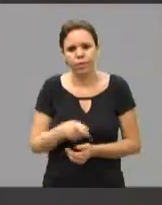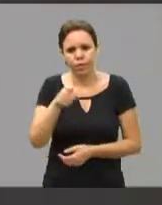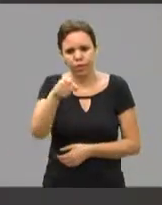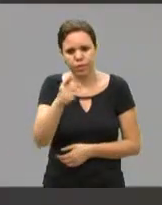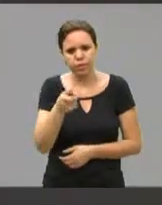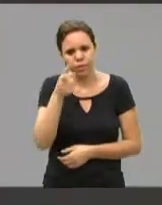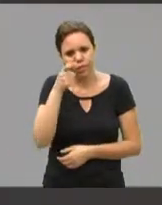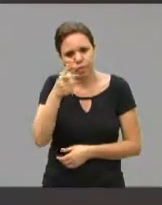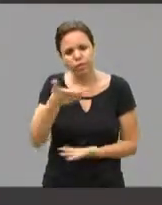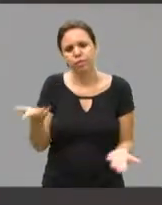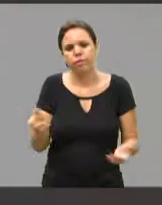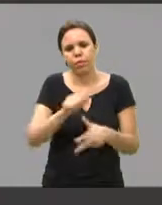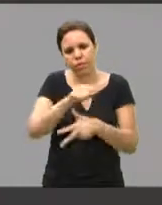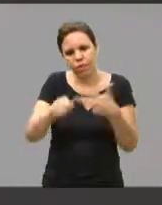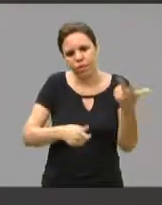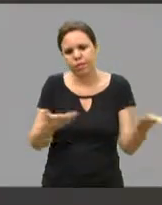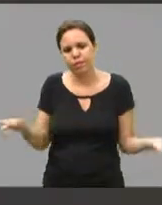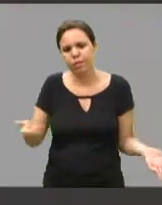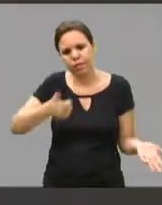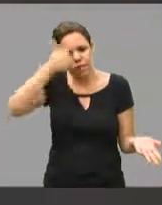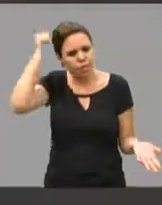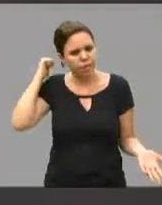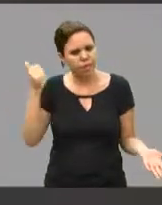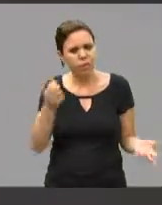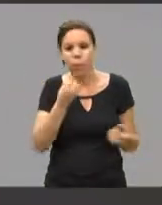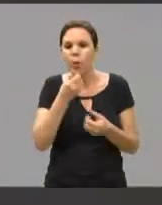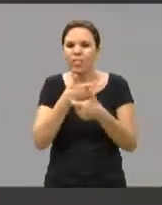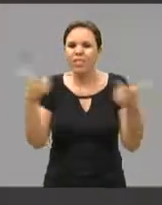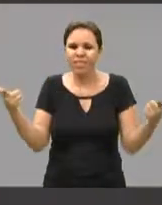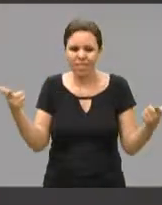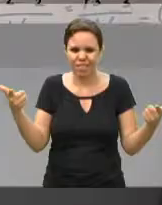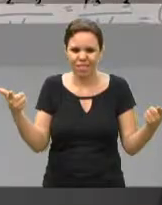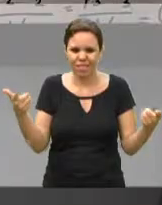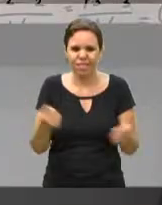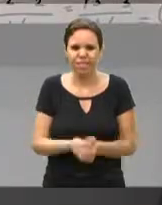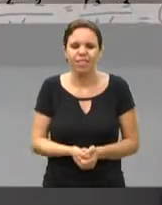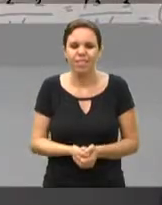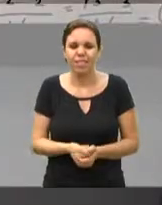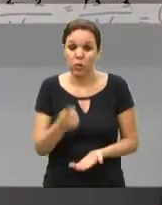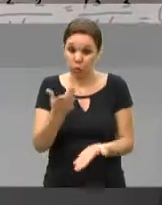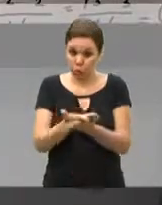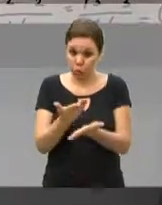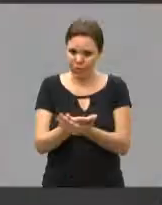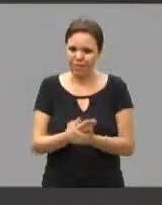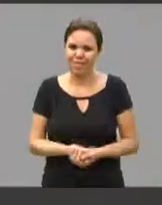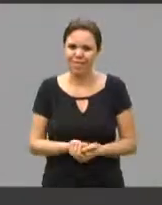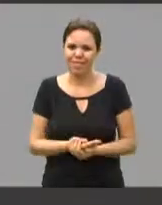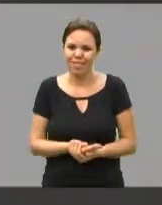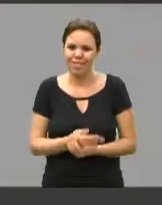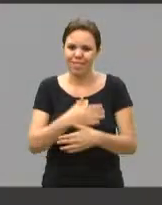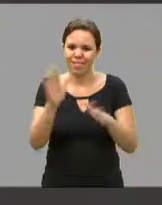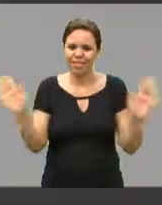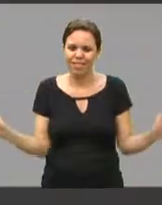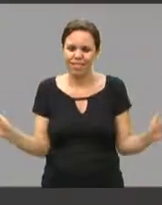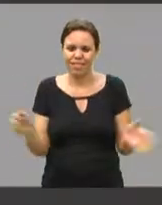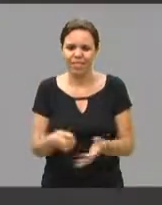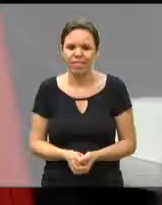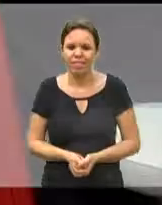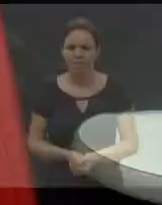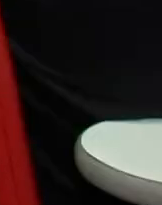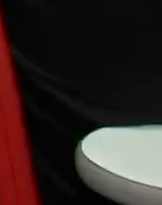você que vai prestar o Enem ou o vestibular, boa sorte, é isso mesmo? É isso mesmo. E estudem. Até o nosso próximo